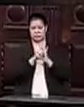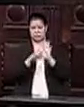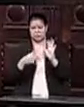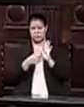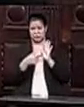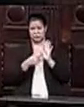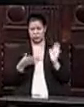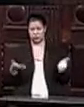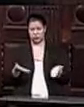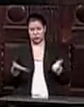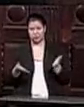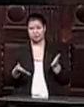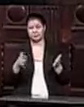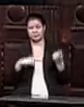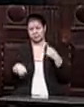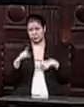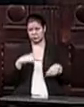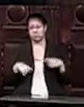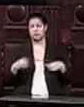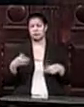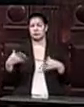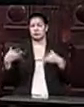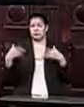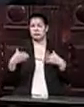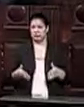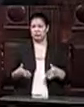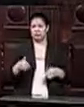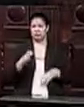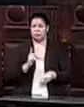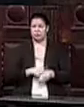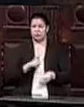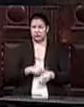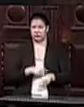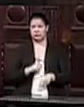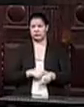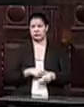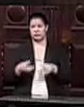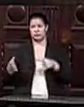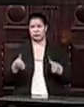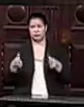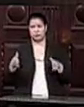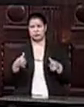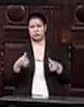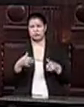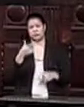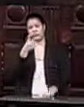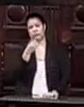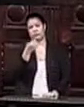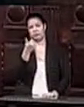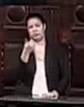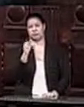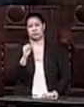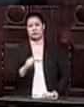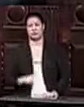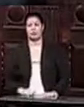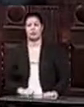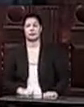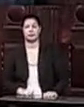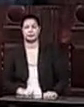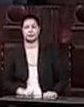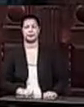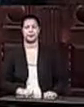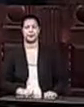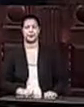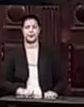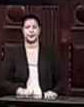vigor, chegará a seu termo em 2018.